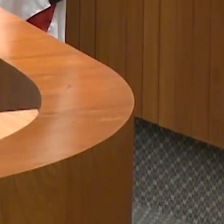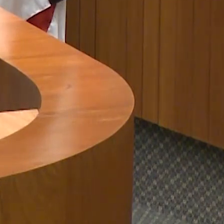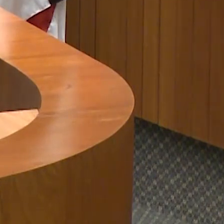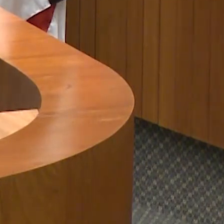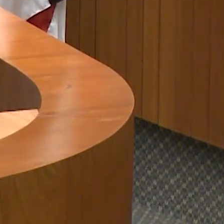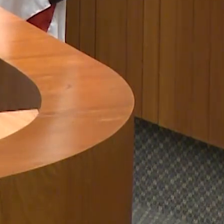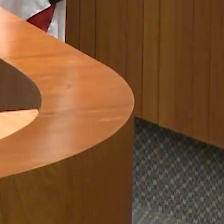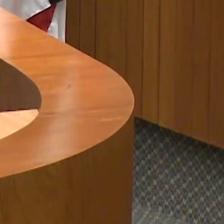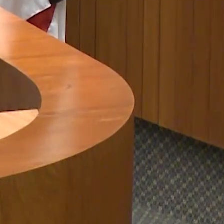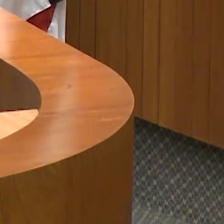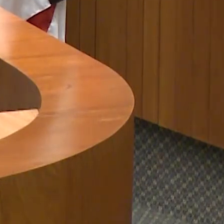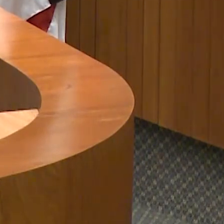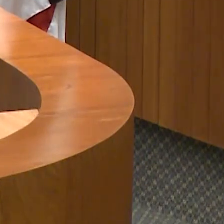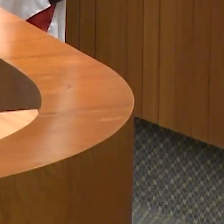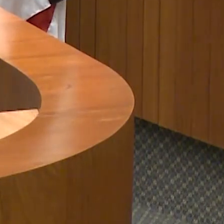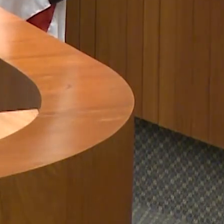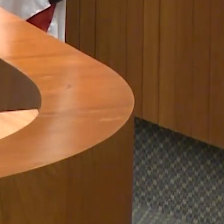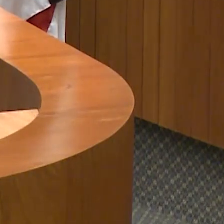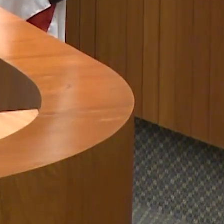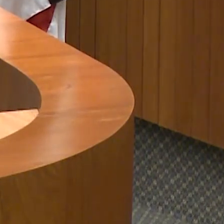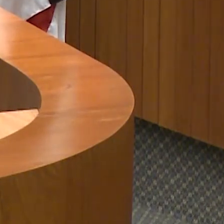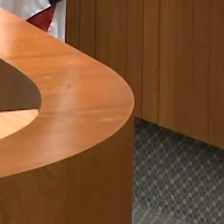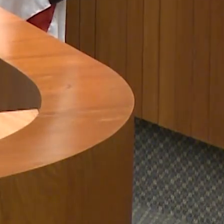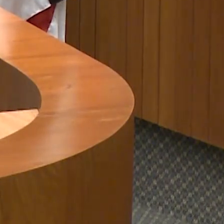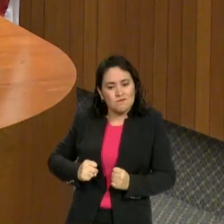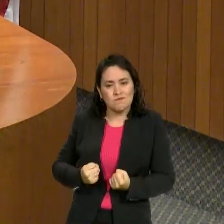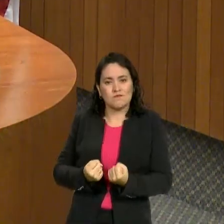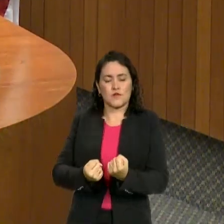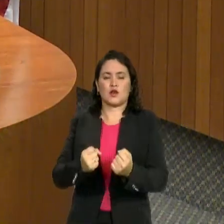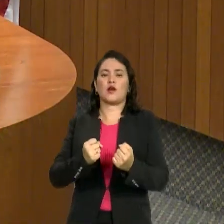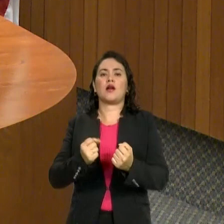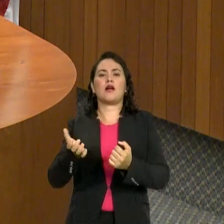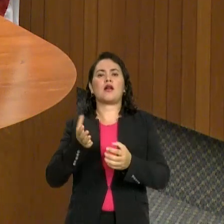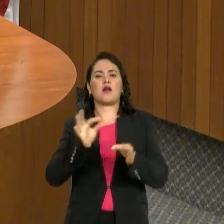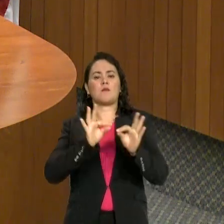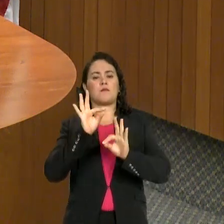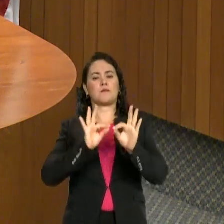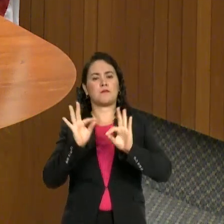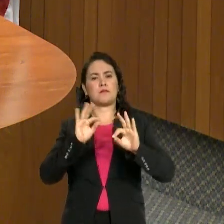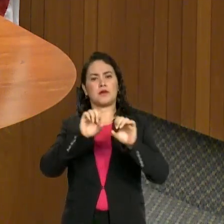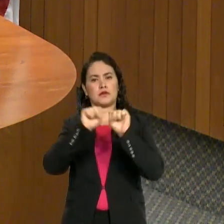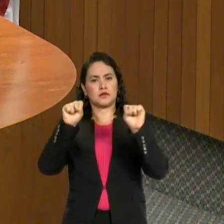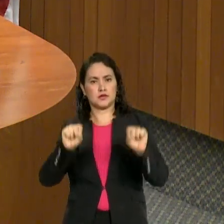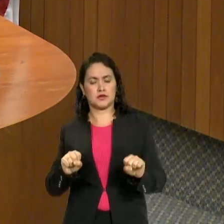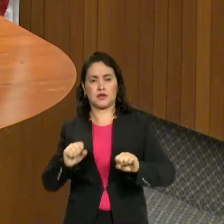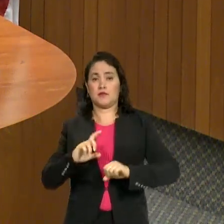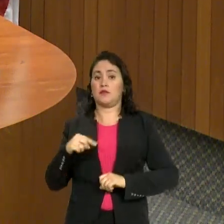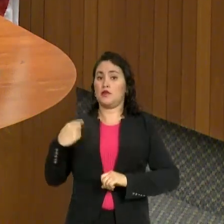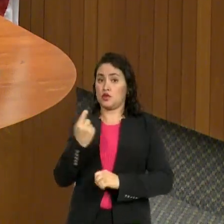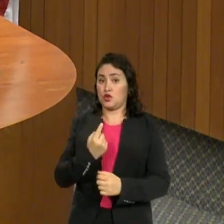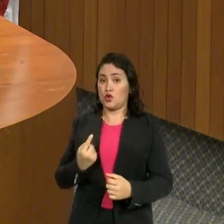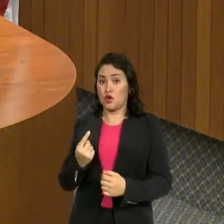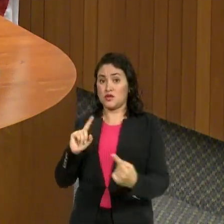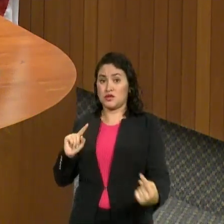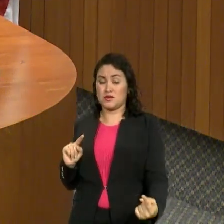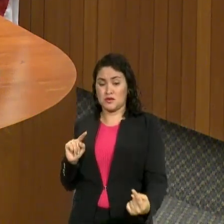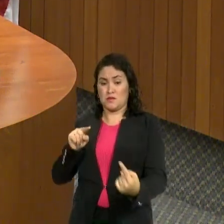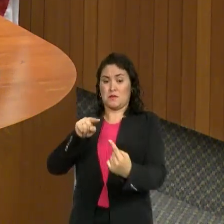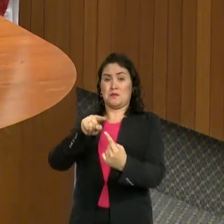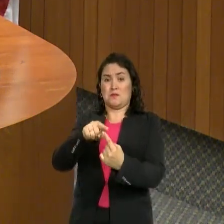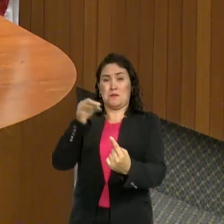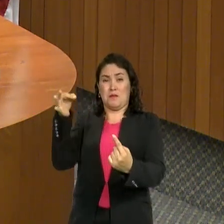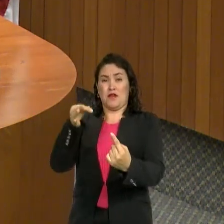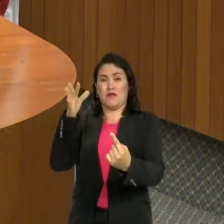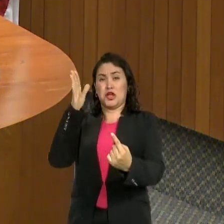transporte feito por ferry boats na travessia São Luiz com jupi é claro que nós ainda não estamos real Na verdade nós estamos